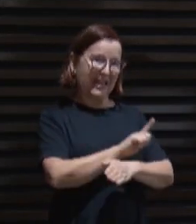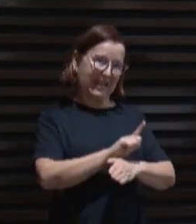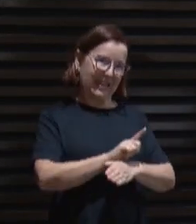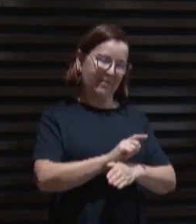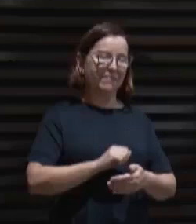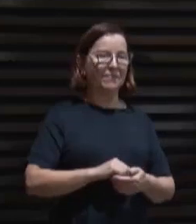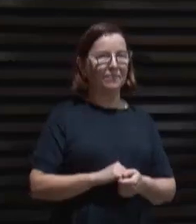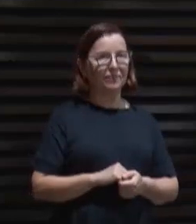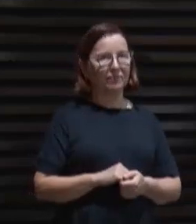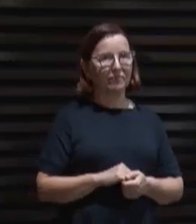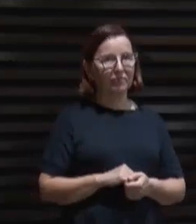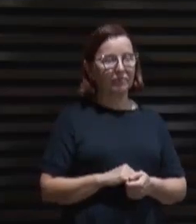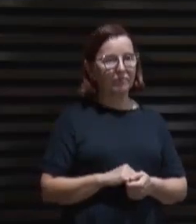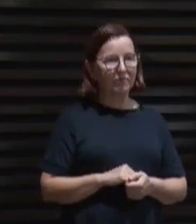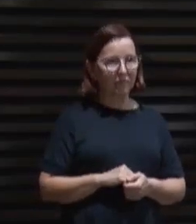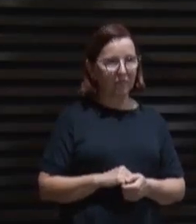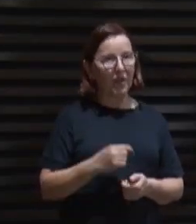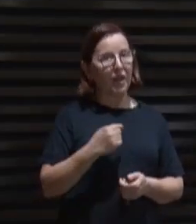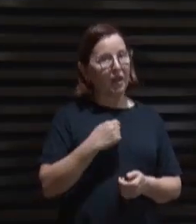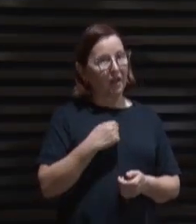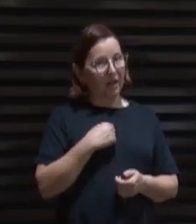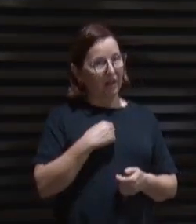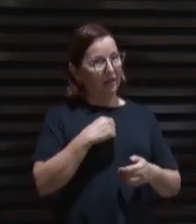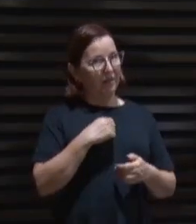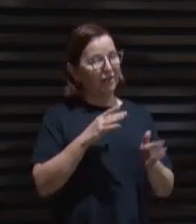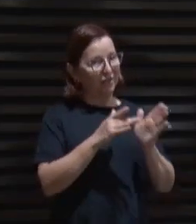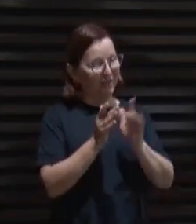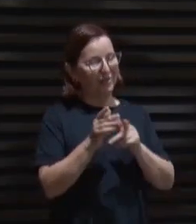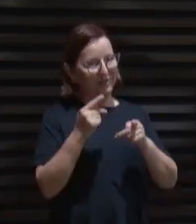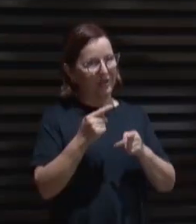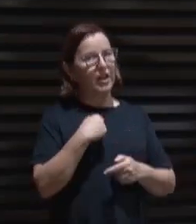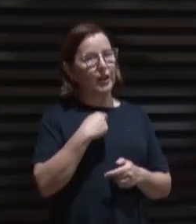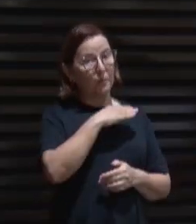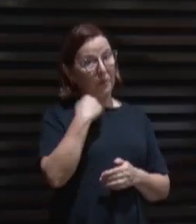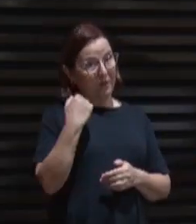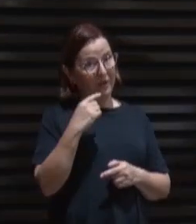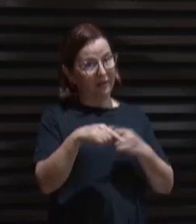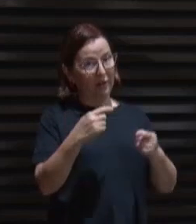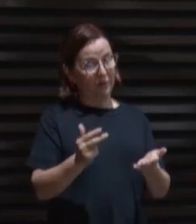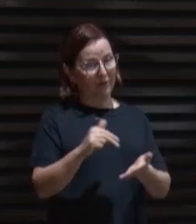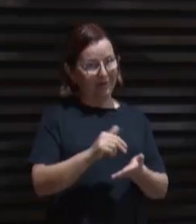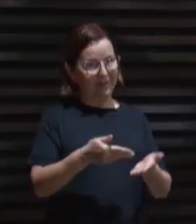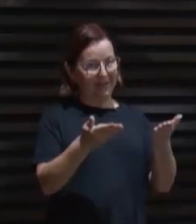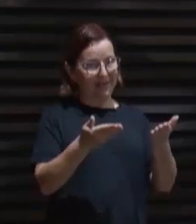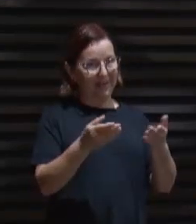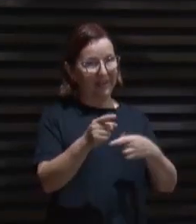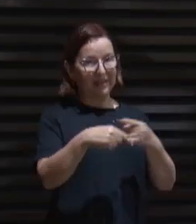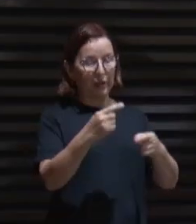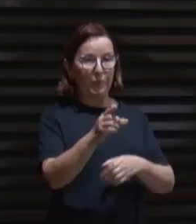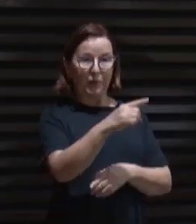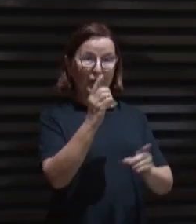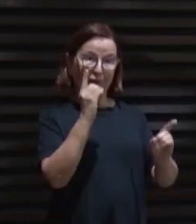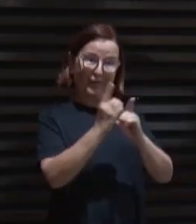Jesus está dizendo, eu vou ser morto, eu vou ressuscitar. E depois nós vamos nos encontrar na